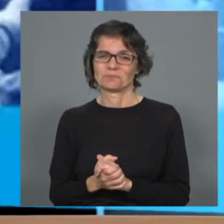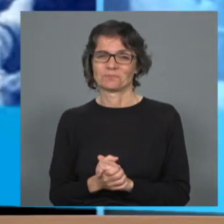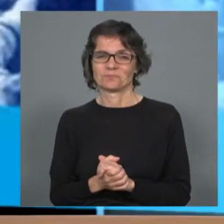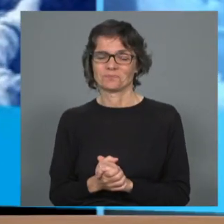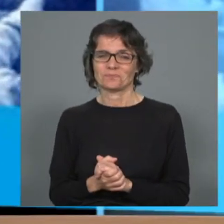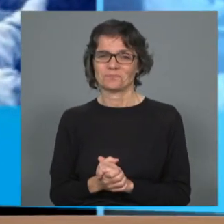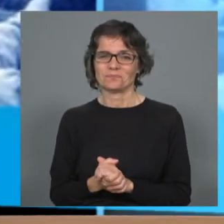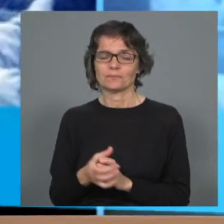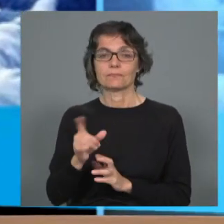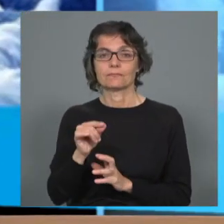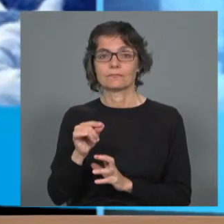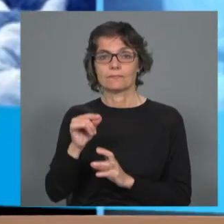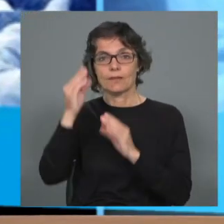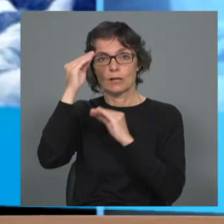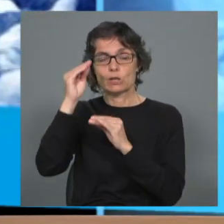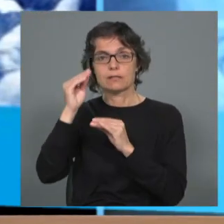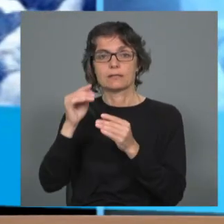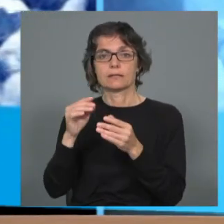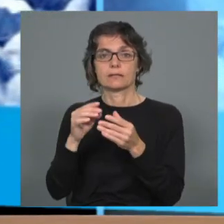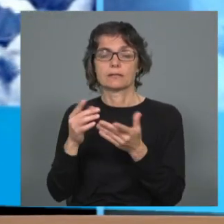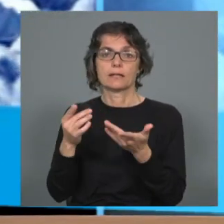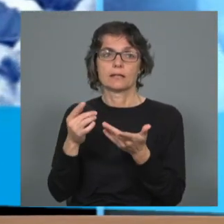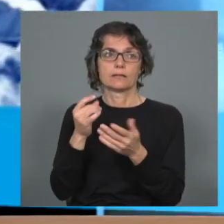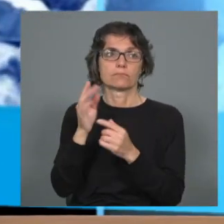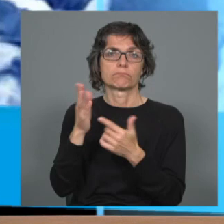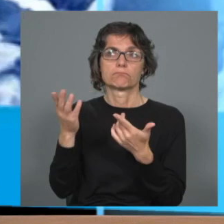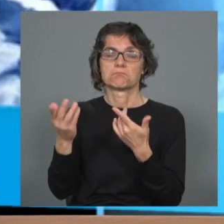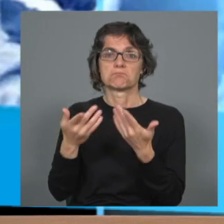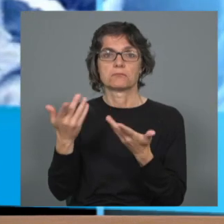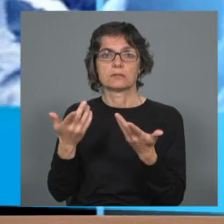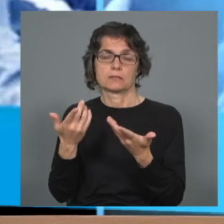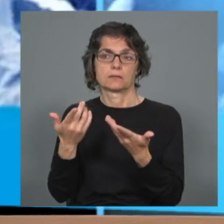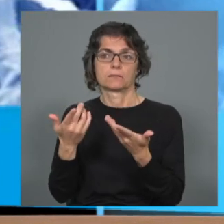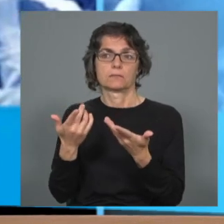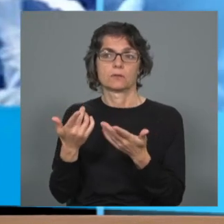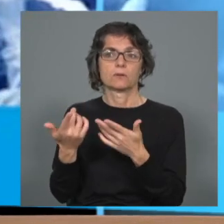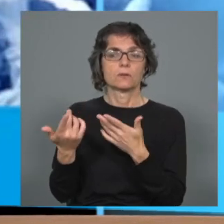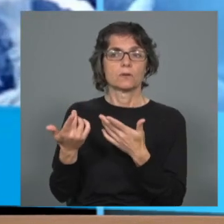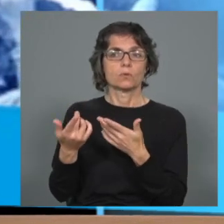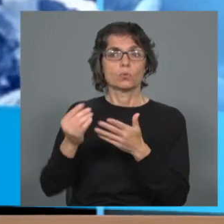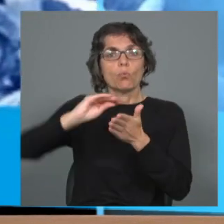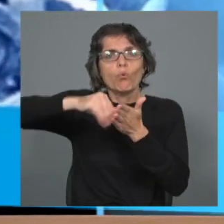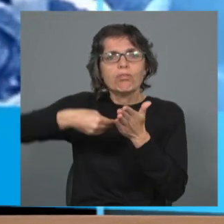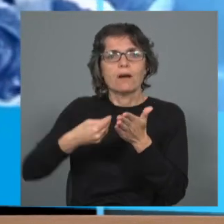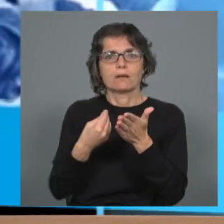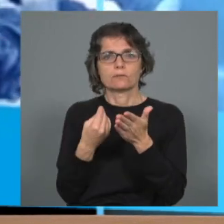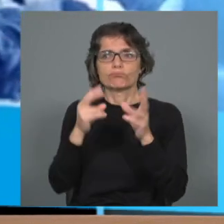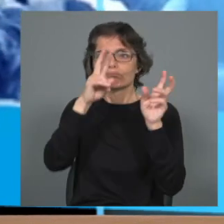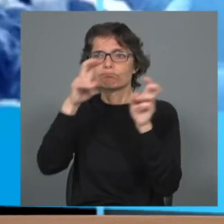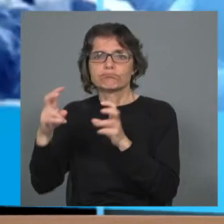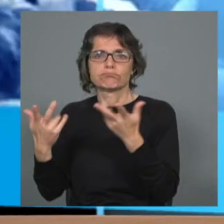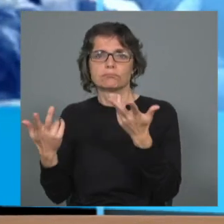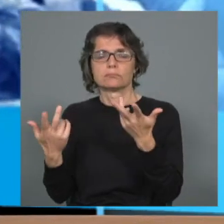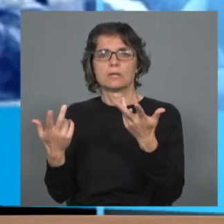Ensina também o que é que podem esperar do empregador, que tipo de contratos. E